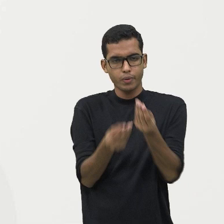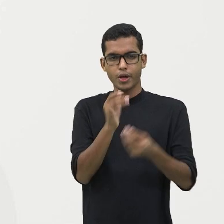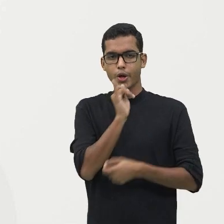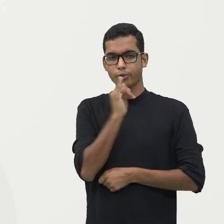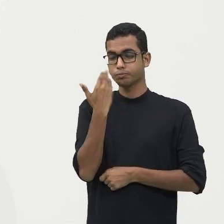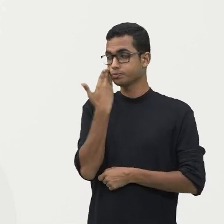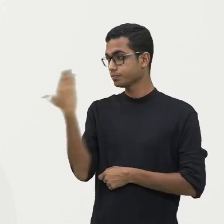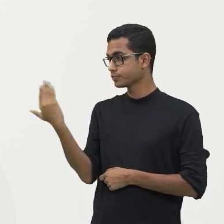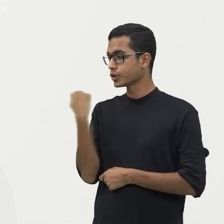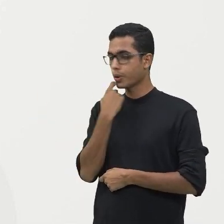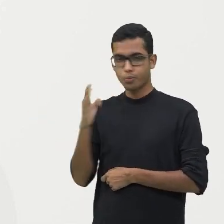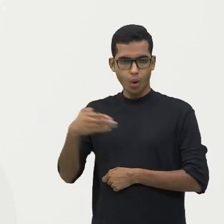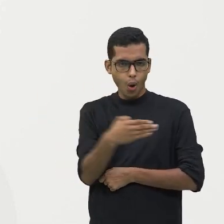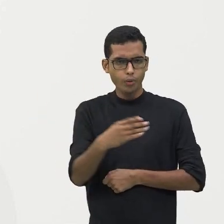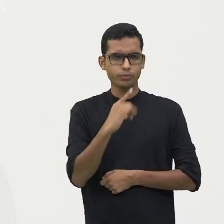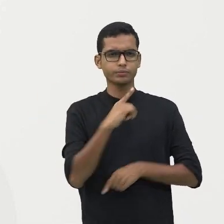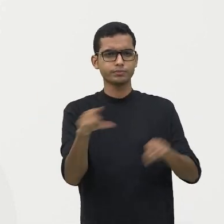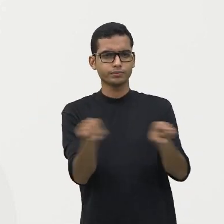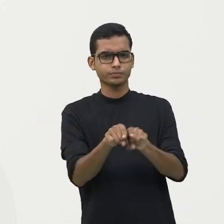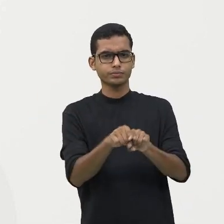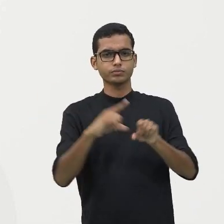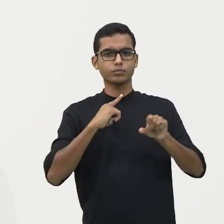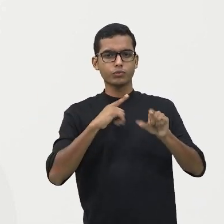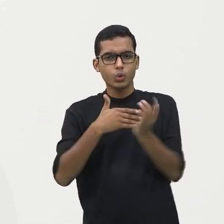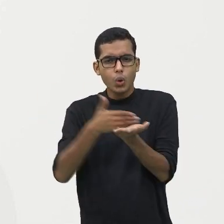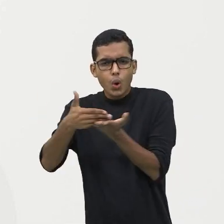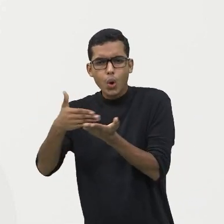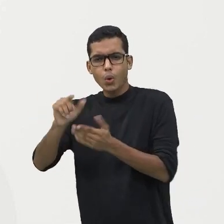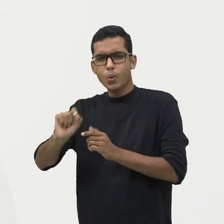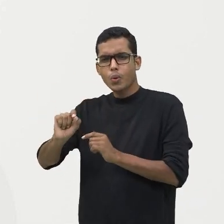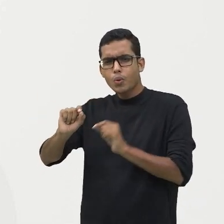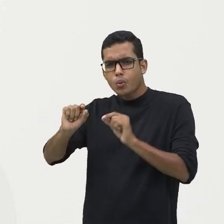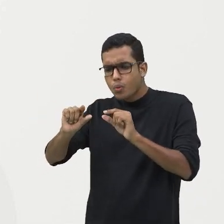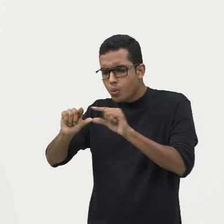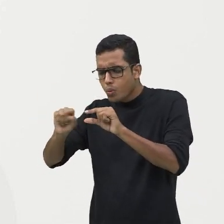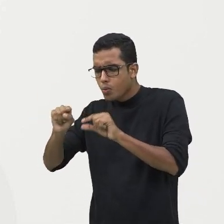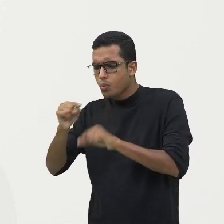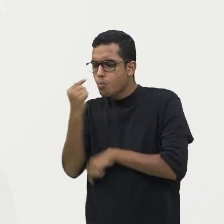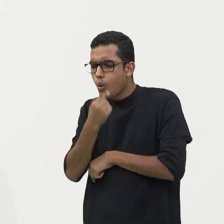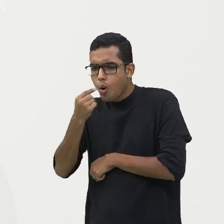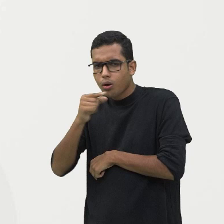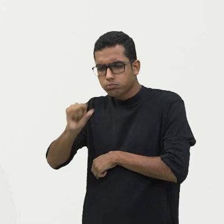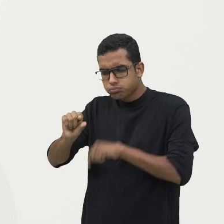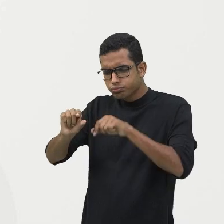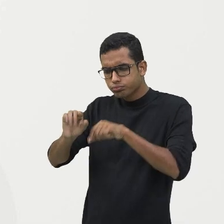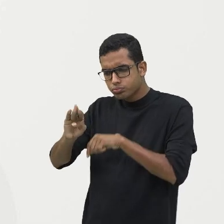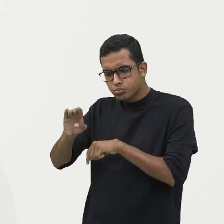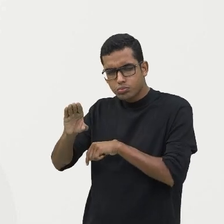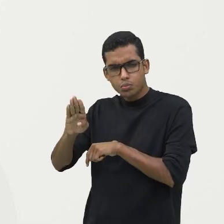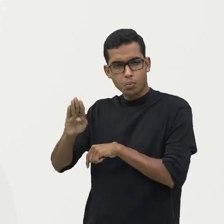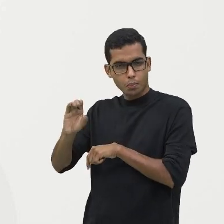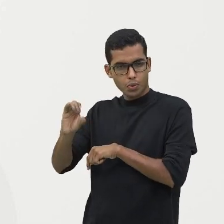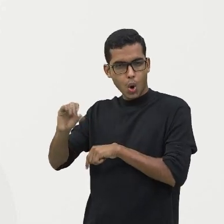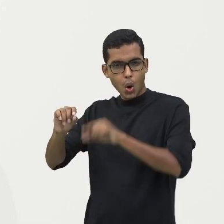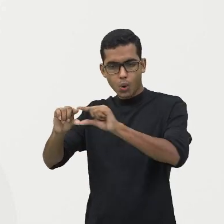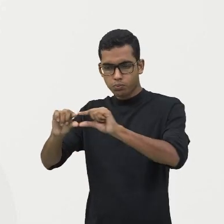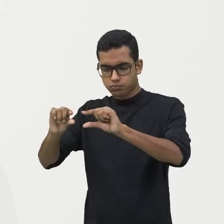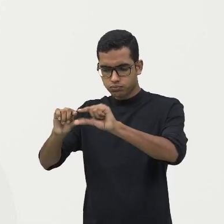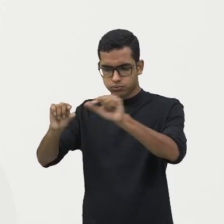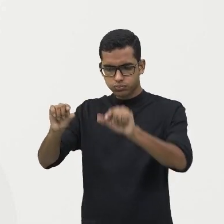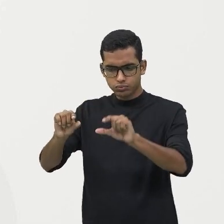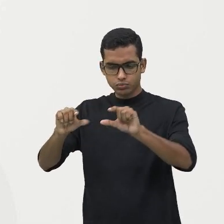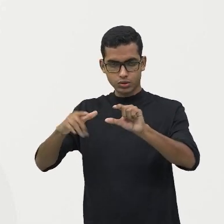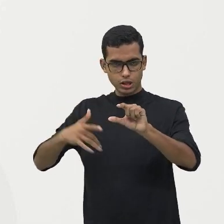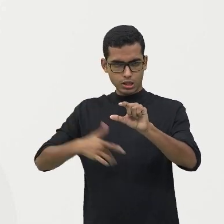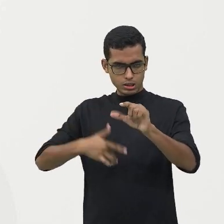vai ter boca, vai ter esôfago, estômago, vai ter intestino. Então, nos animais,